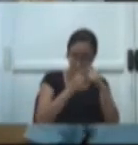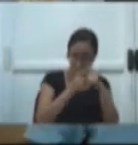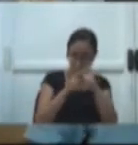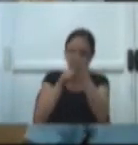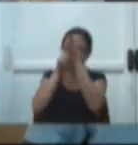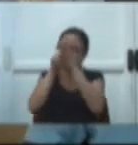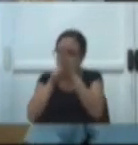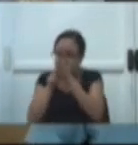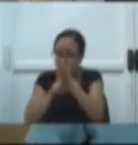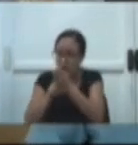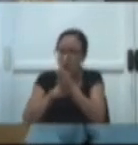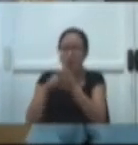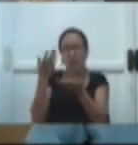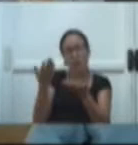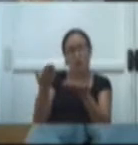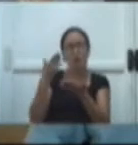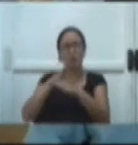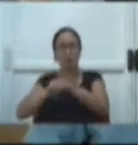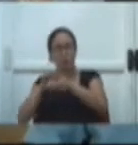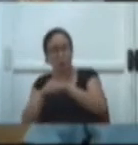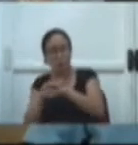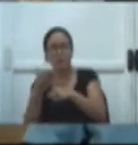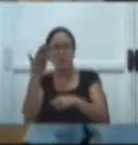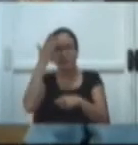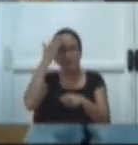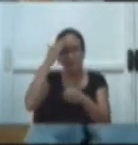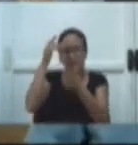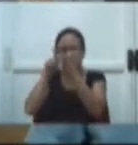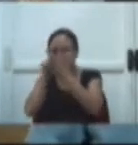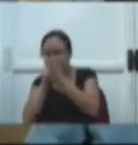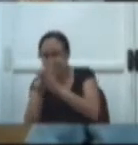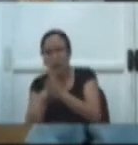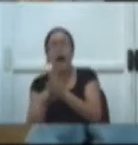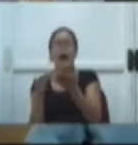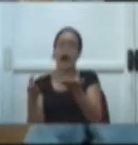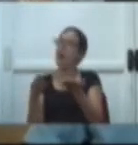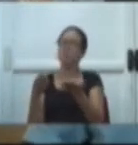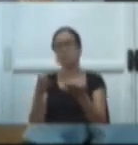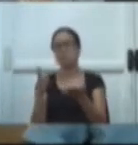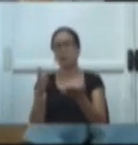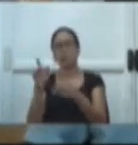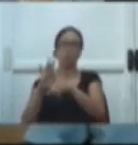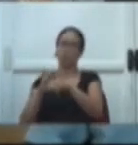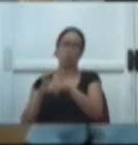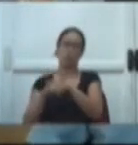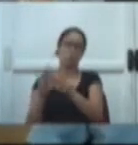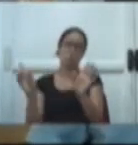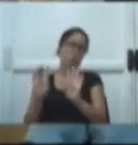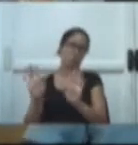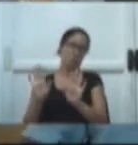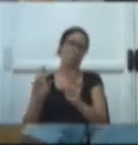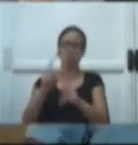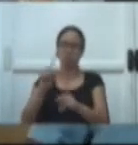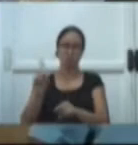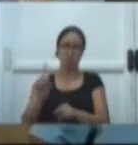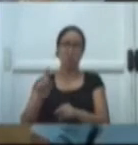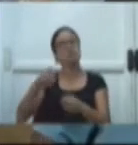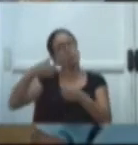dispensado. E, segundo a gente constatou e foi confirmado pelo secretário da Saúde, os